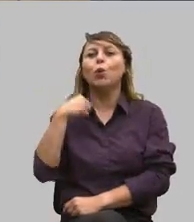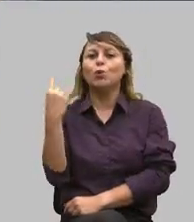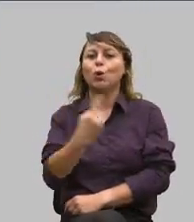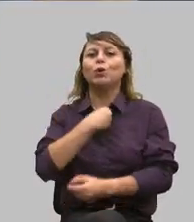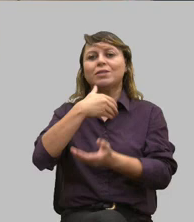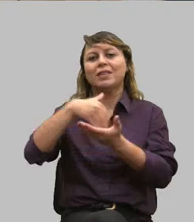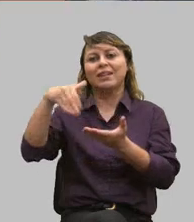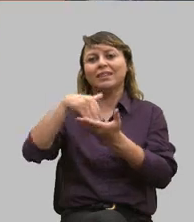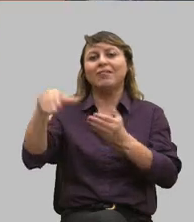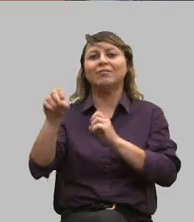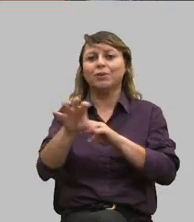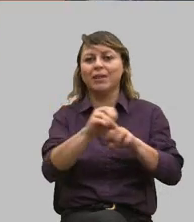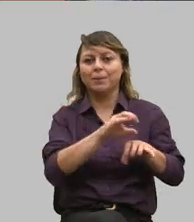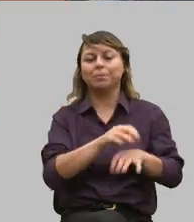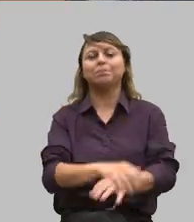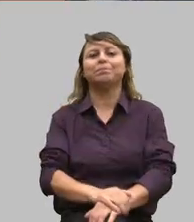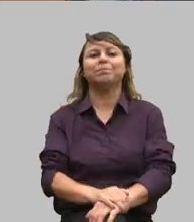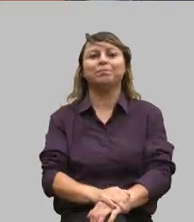de